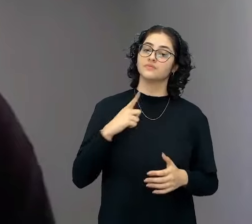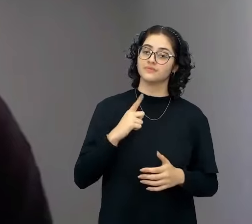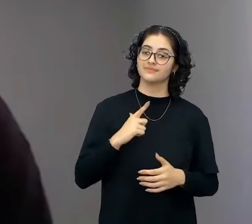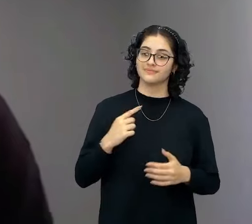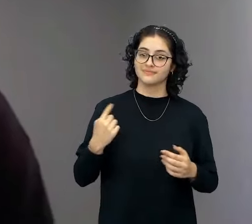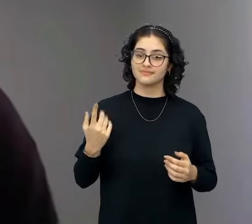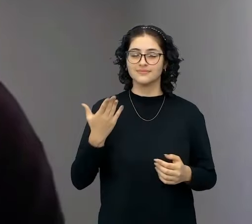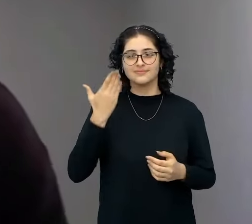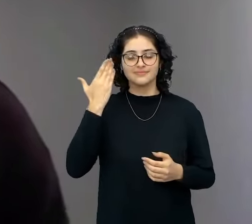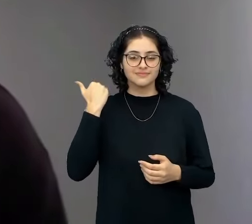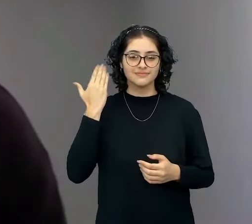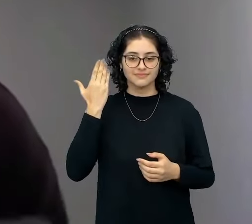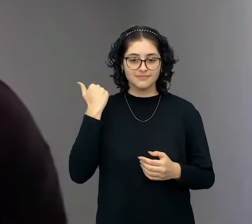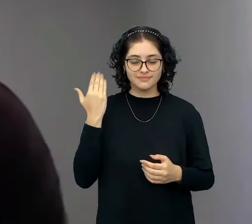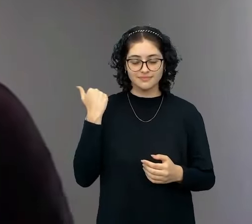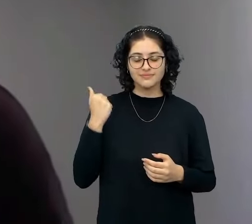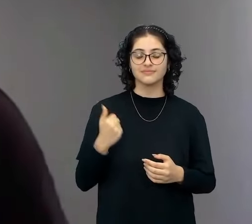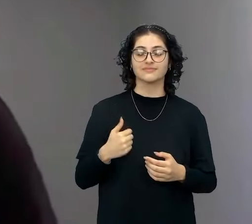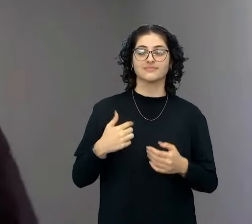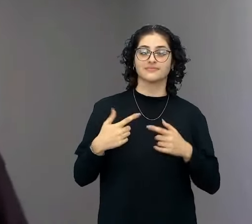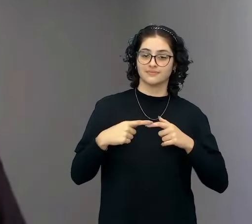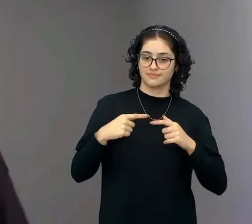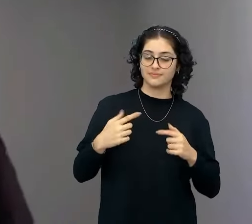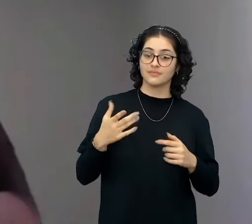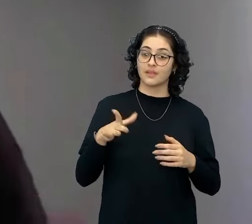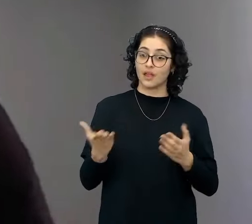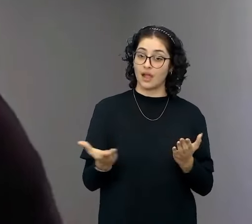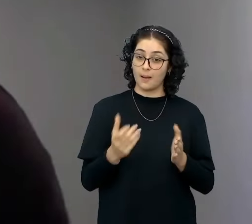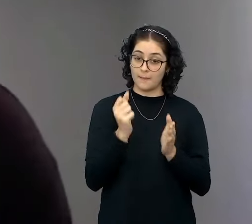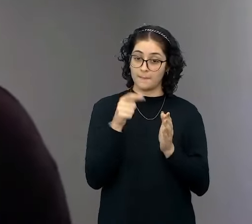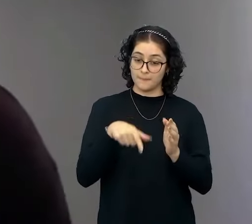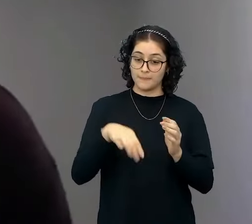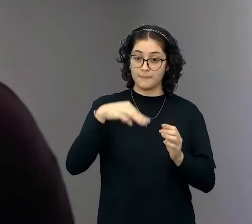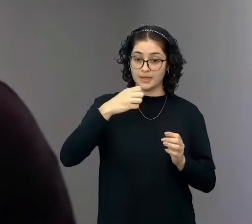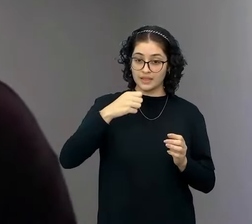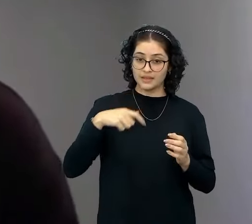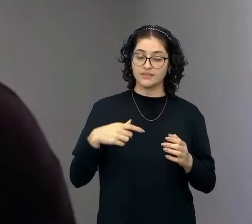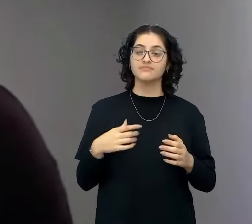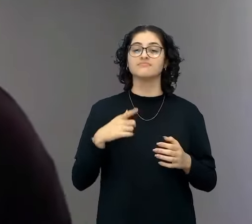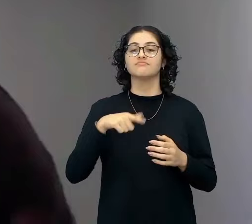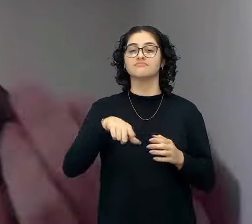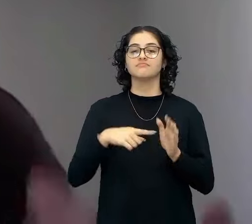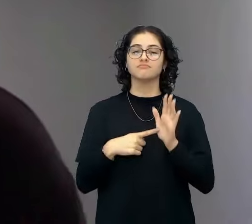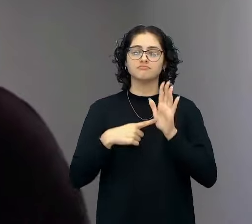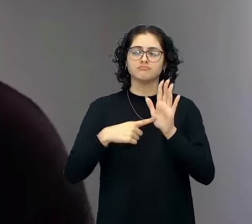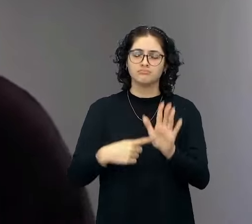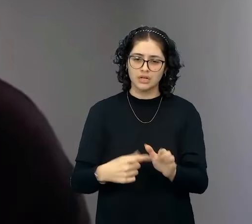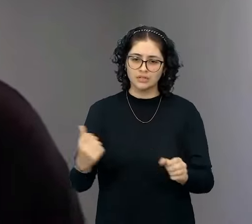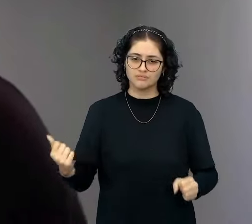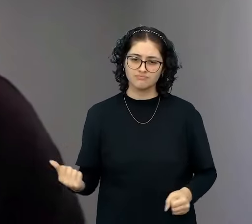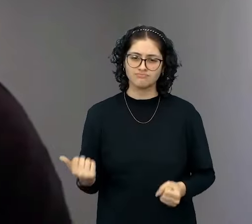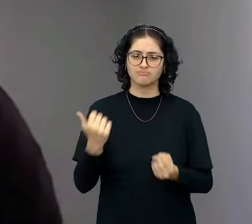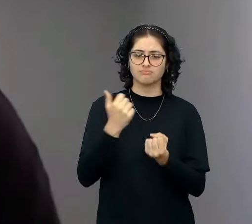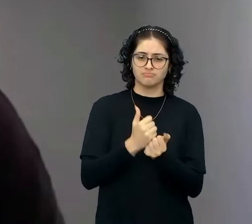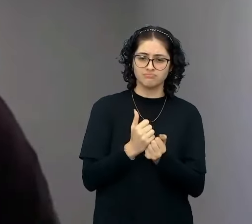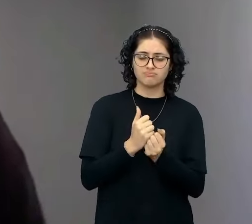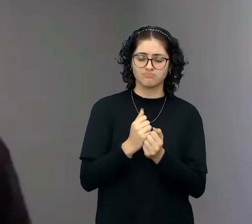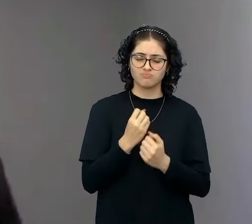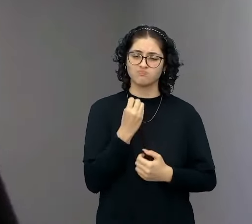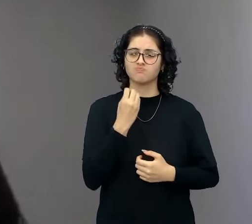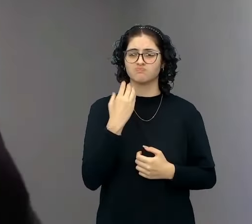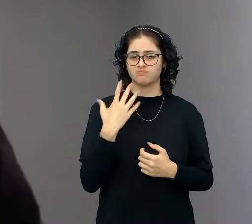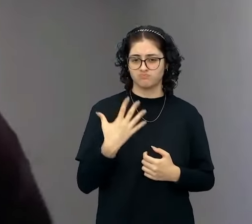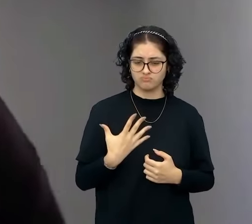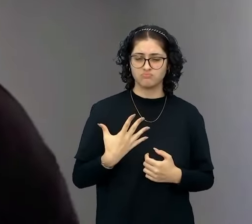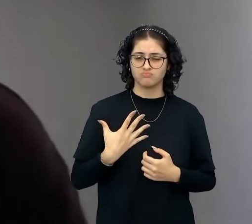né, no passado, mas que esses materiais, eles enriquecem, nos auxiliam, fora o material do currículo em ação